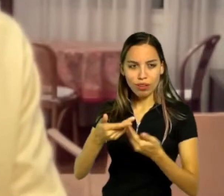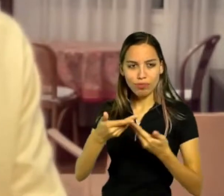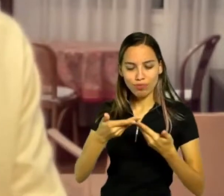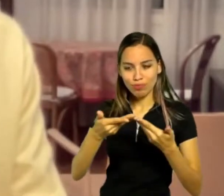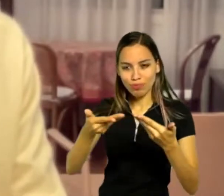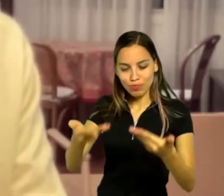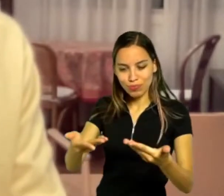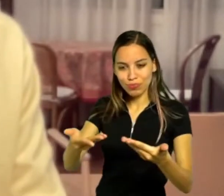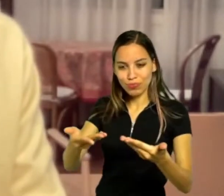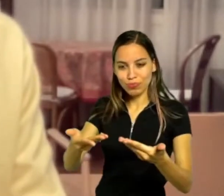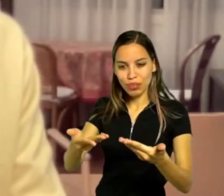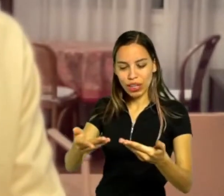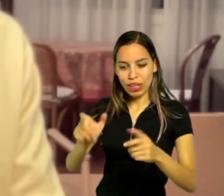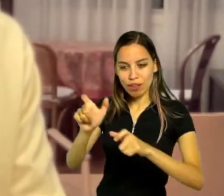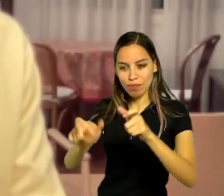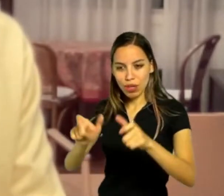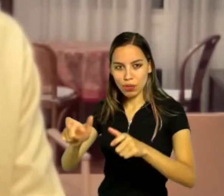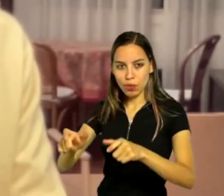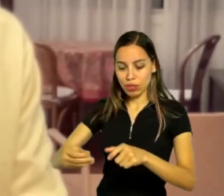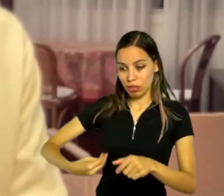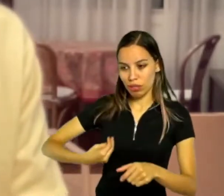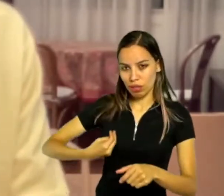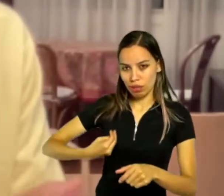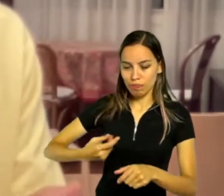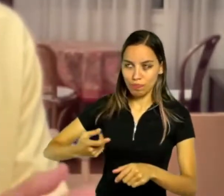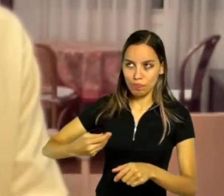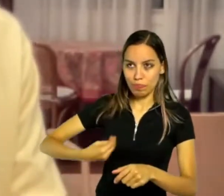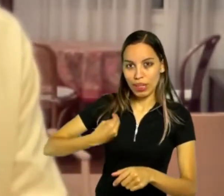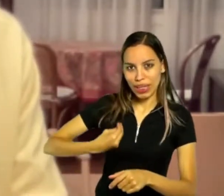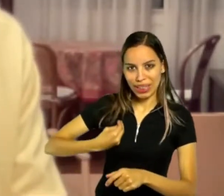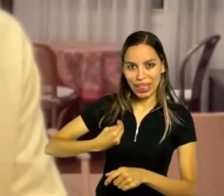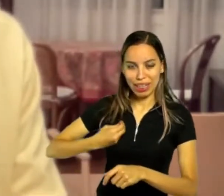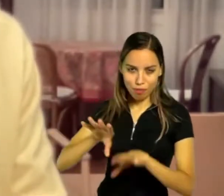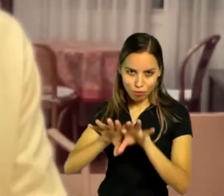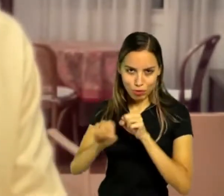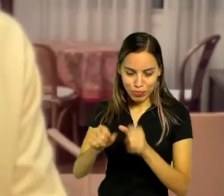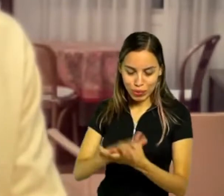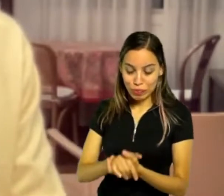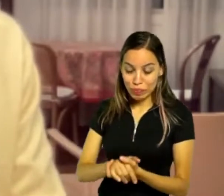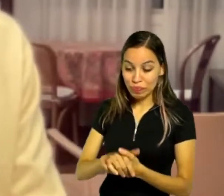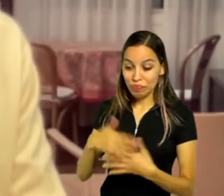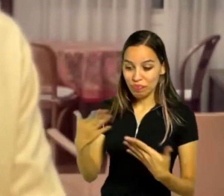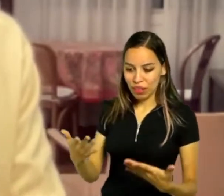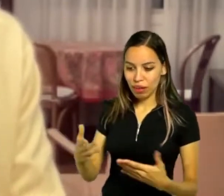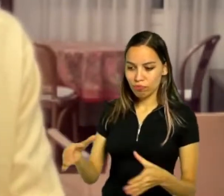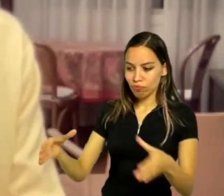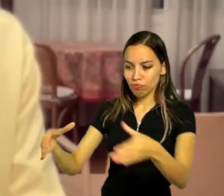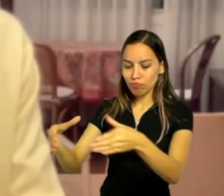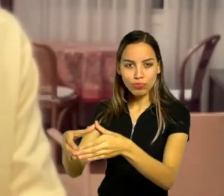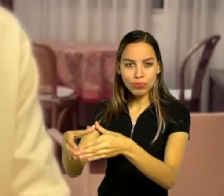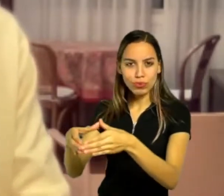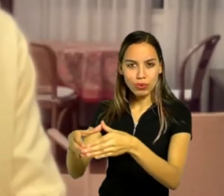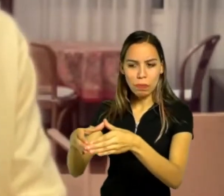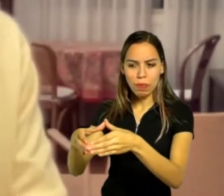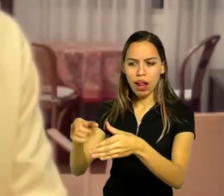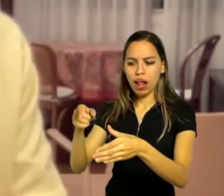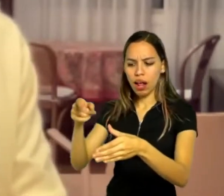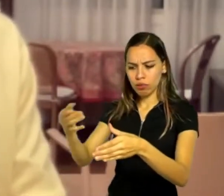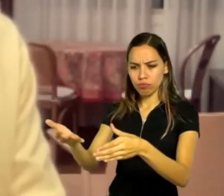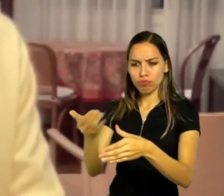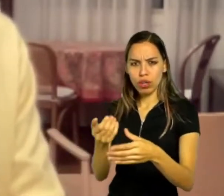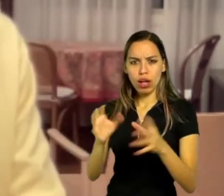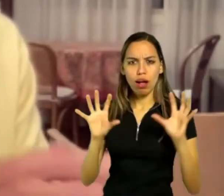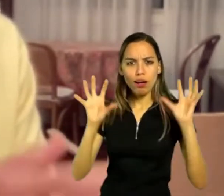E aí, no caso da minha turma, é uma cerimônia feita no teatro da faculdade, em que o diretor da